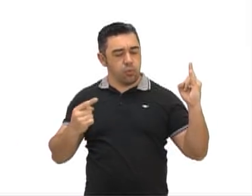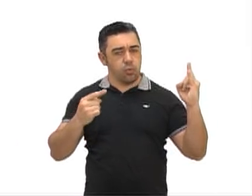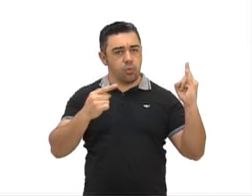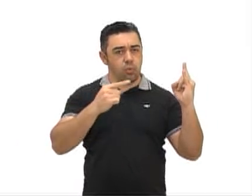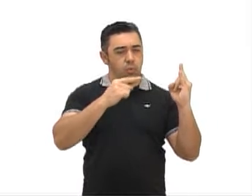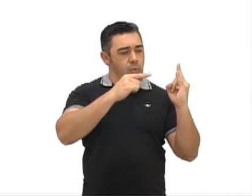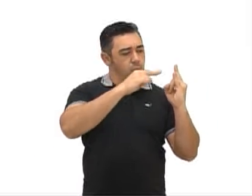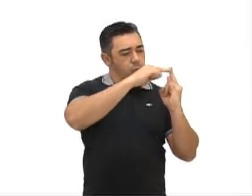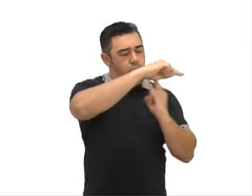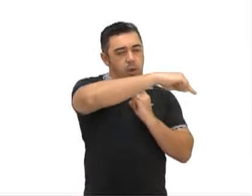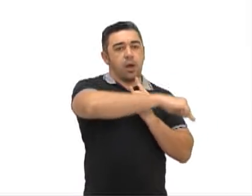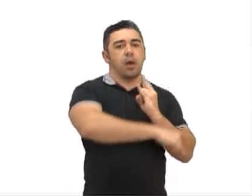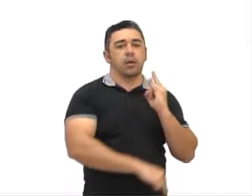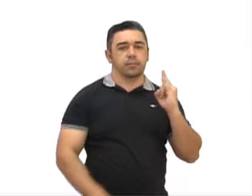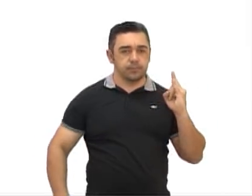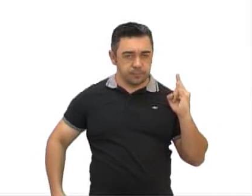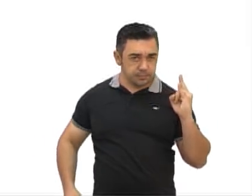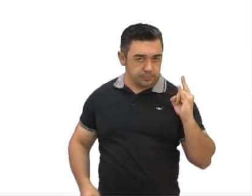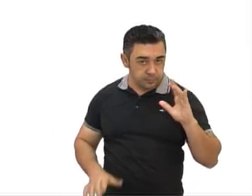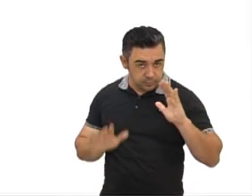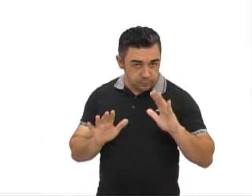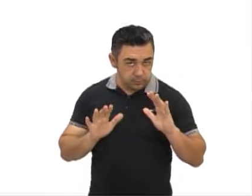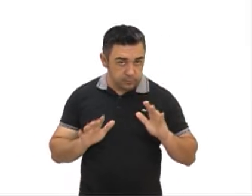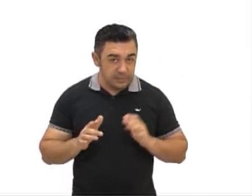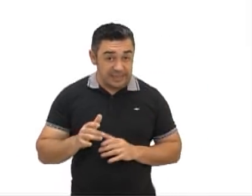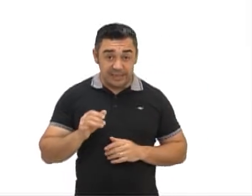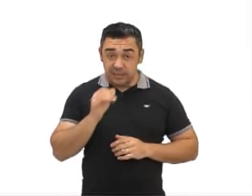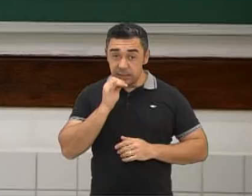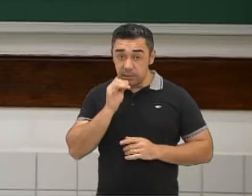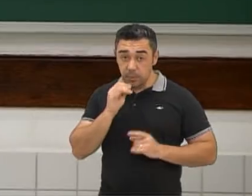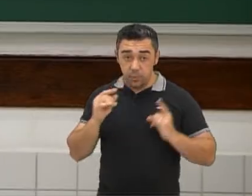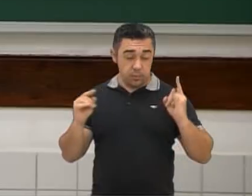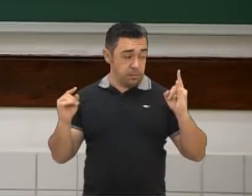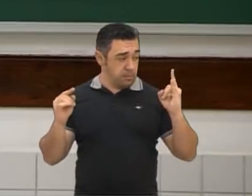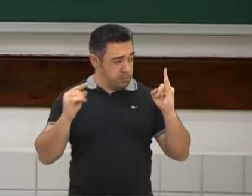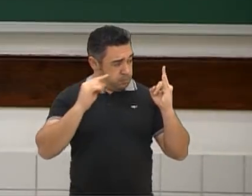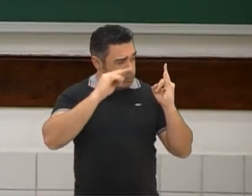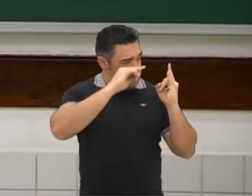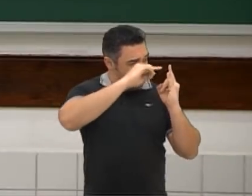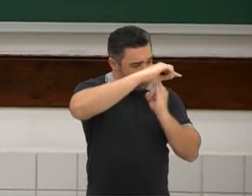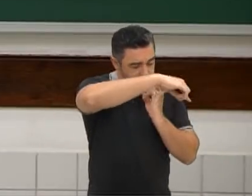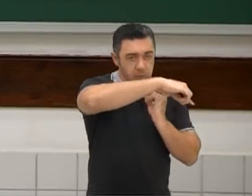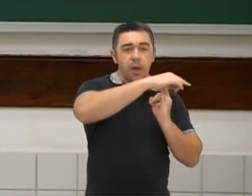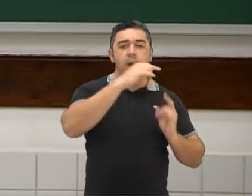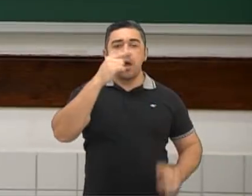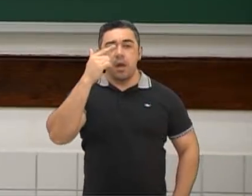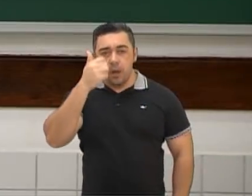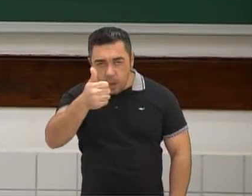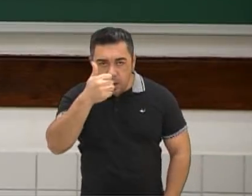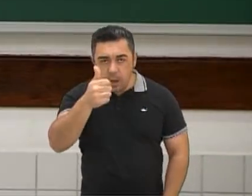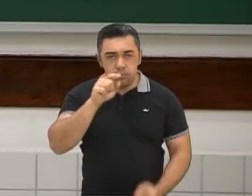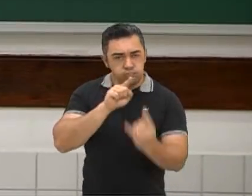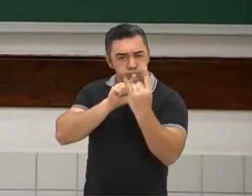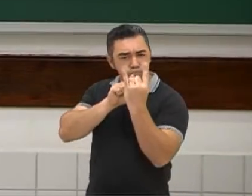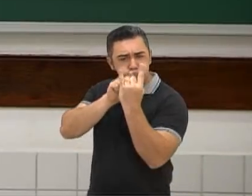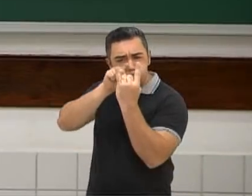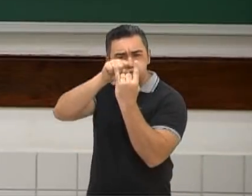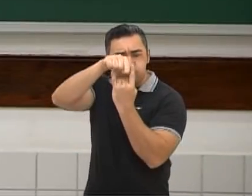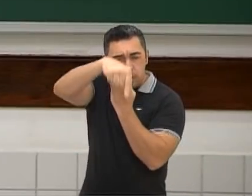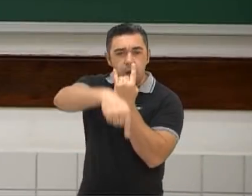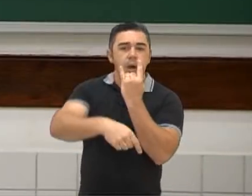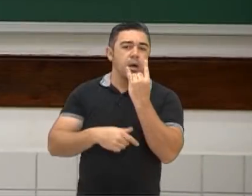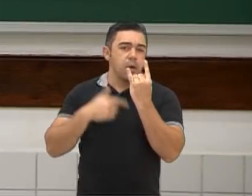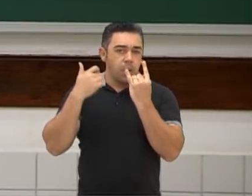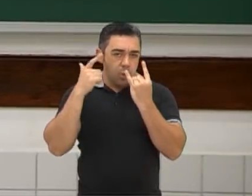às traves. Novamente, se a bola passar entre os postes, o drop goal é válido e ele